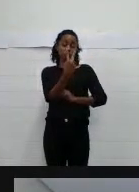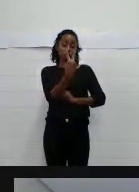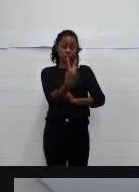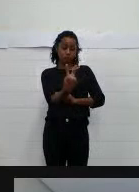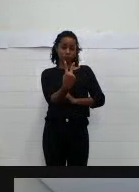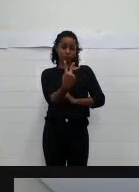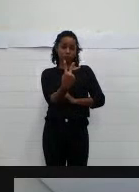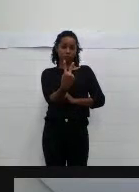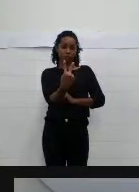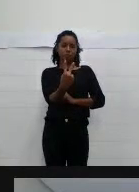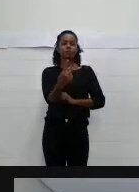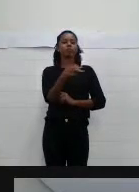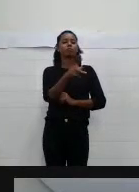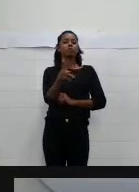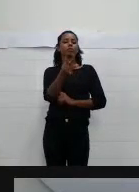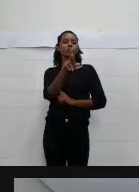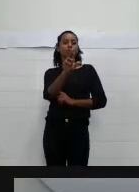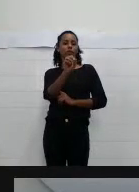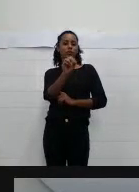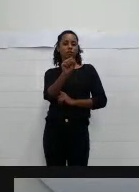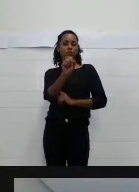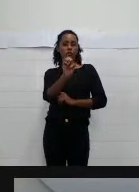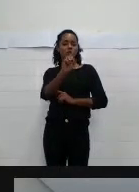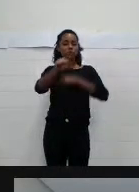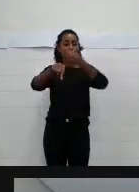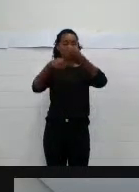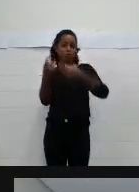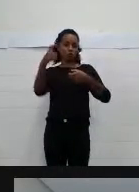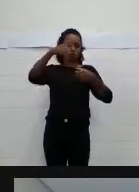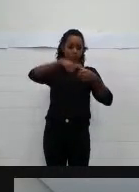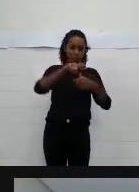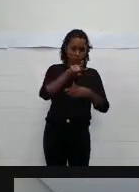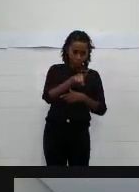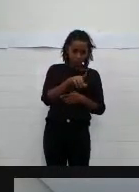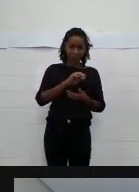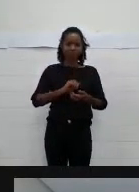uma vez, tá certo? Pode ser?